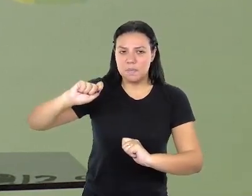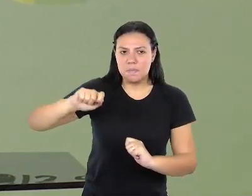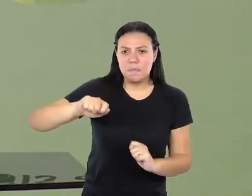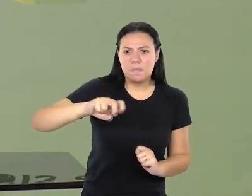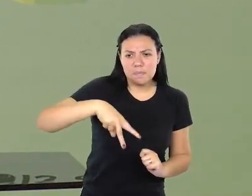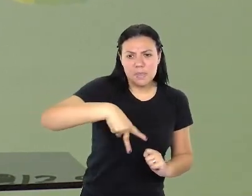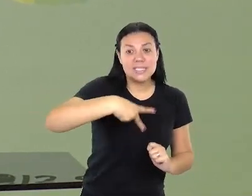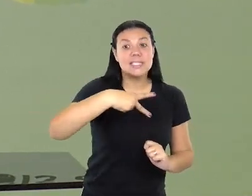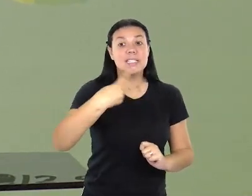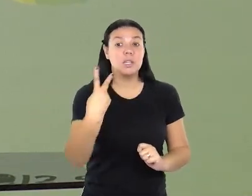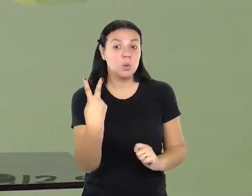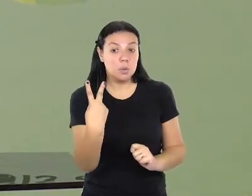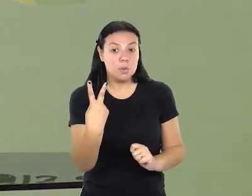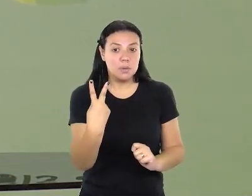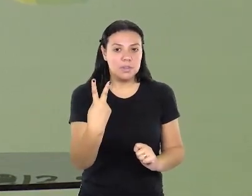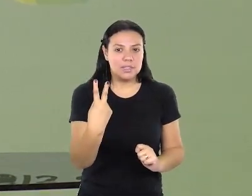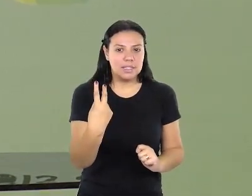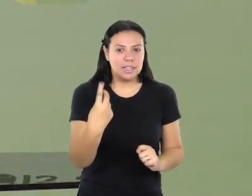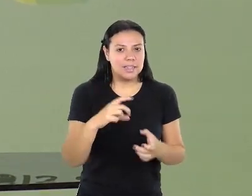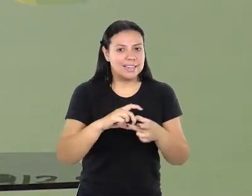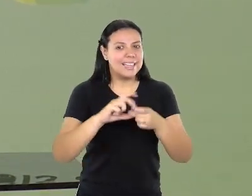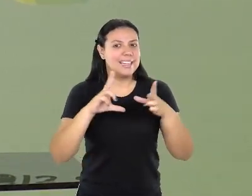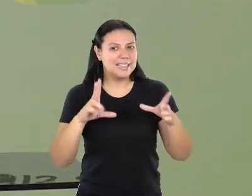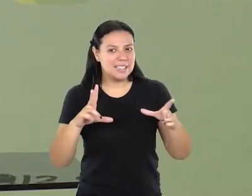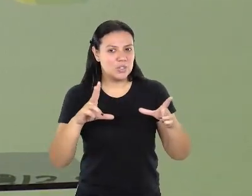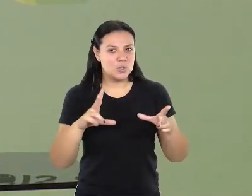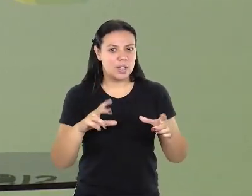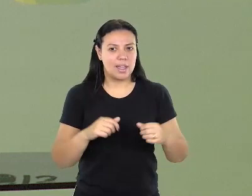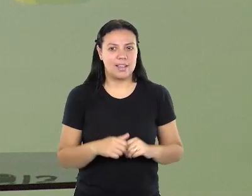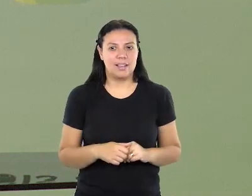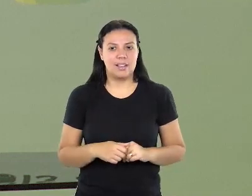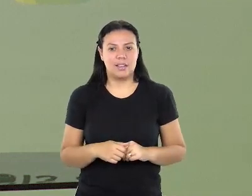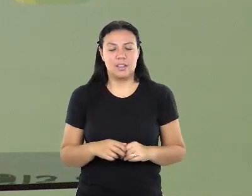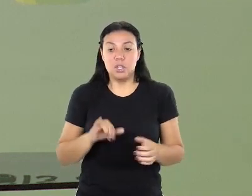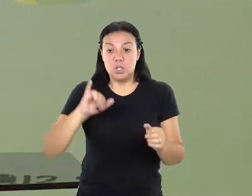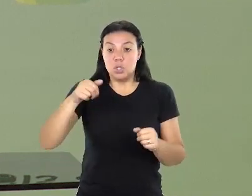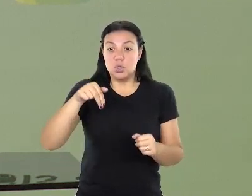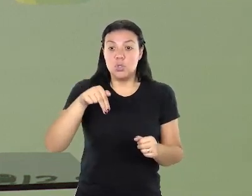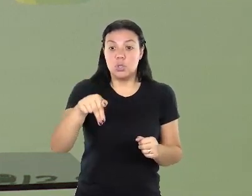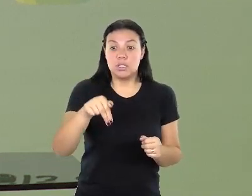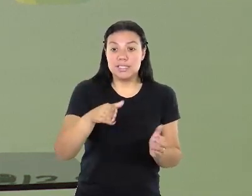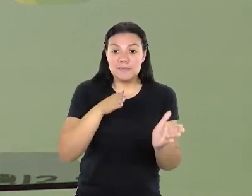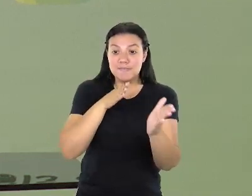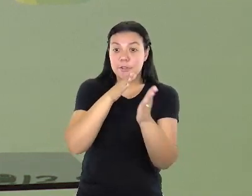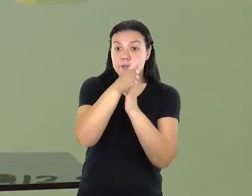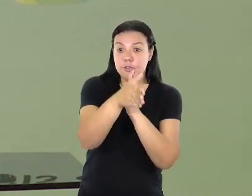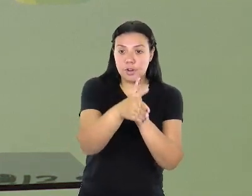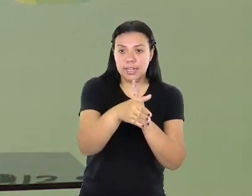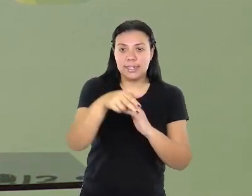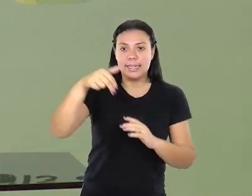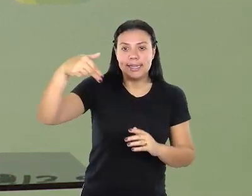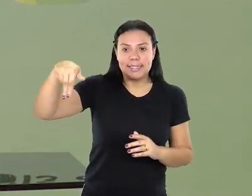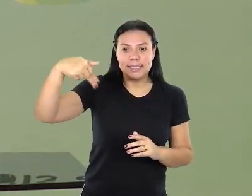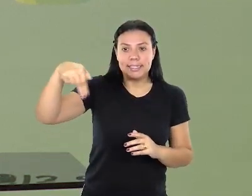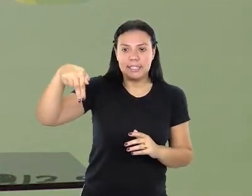o caminho a ser percorrido, veja, levantou-se, pois, Jonas e foi a Nínive, segundo a palavra do Senhor. Ora, Nínive era a